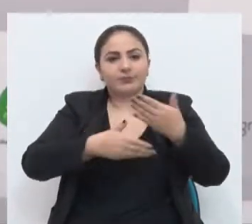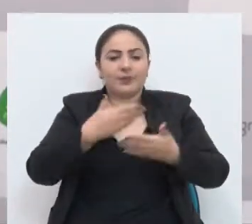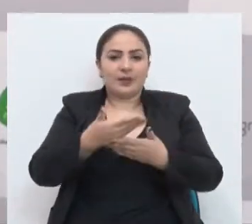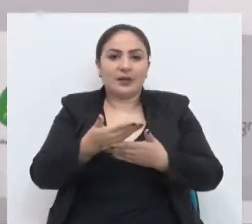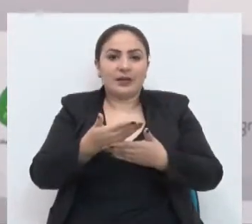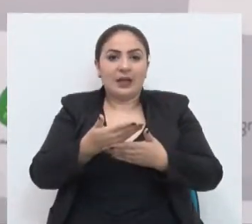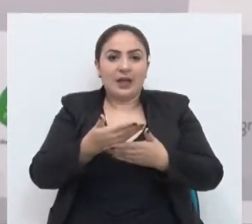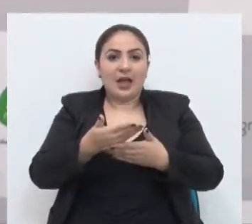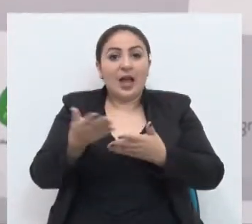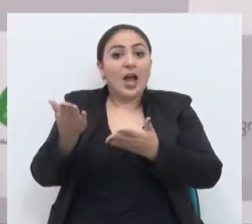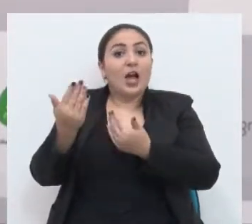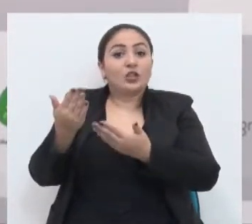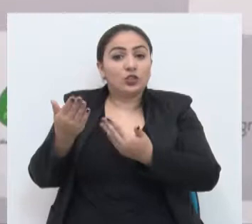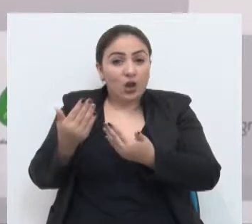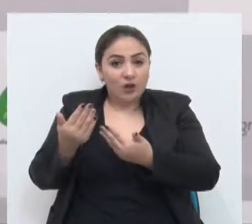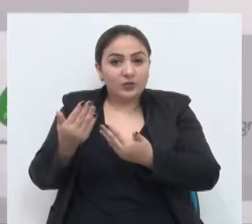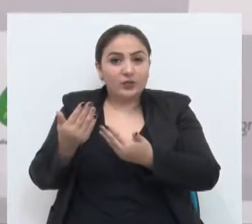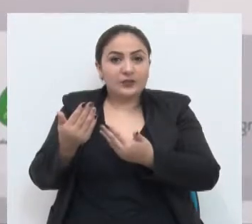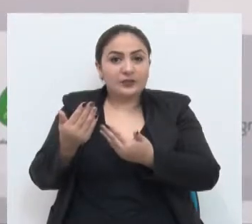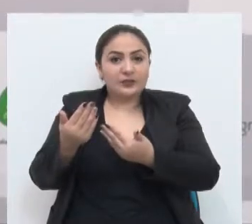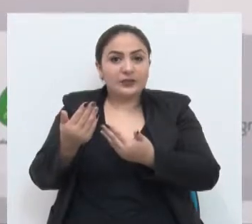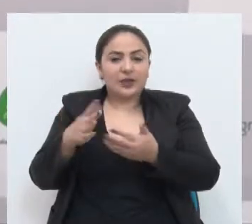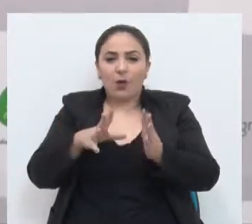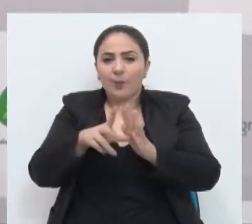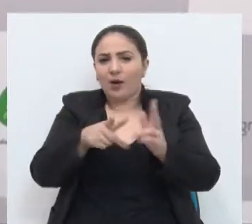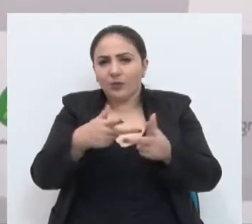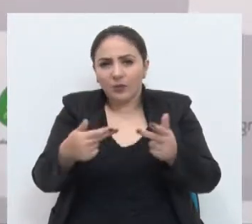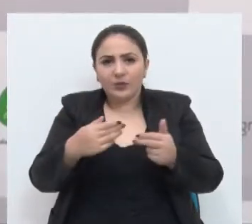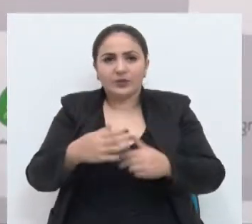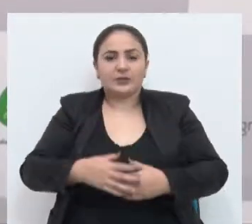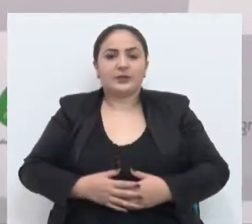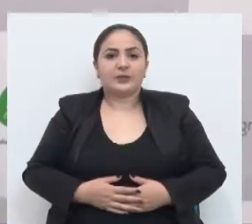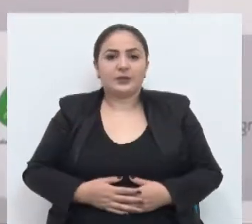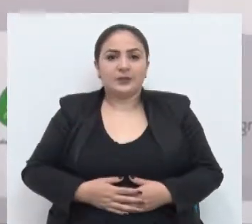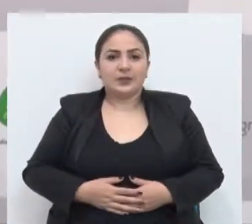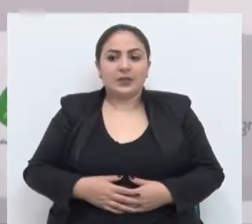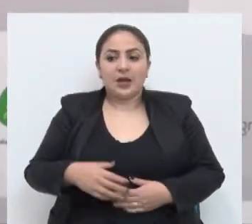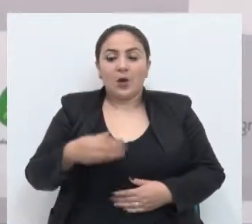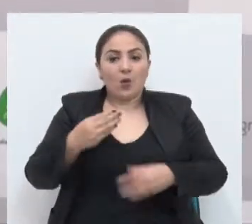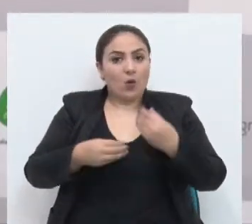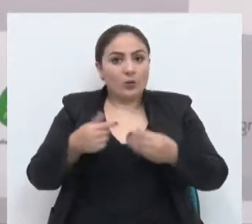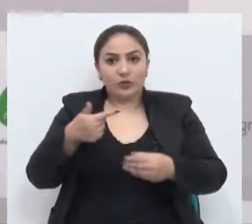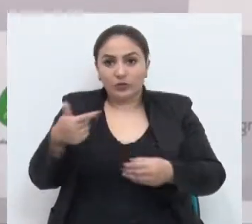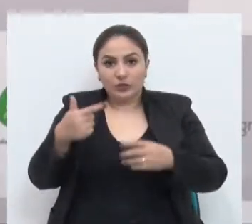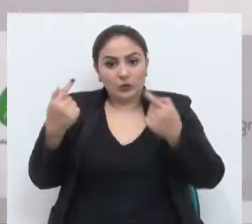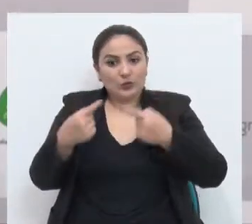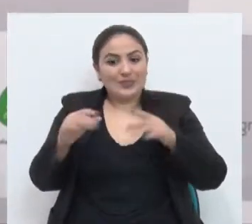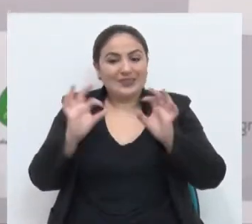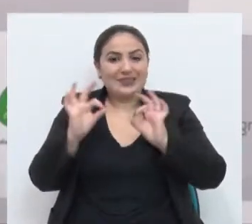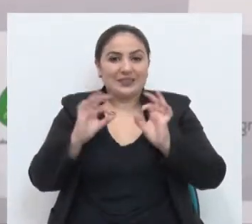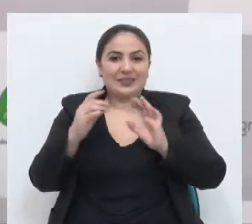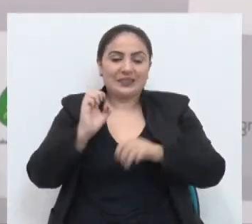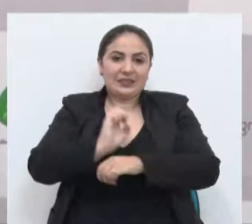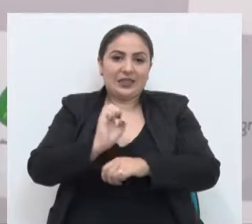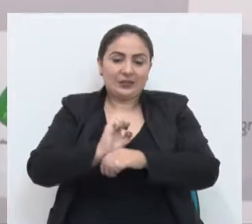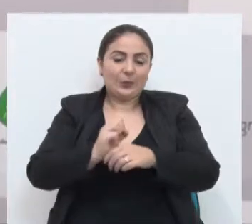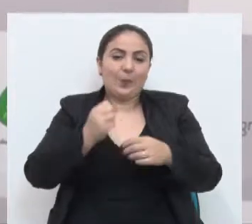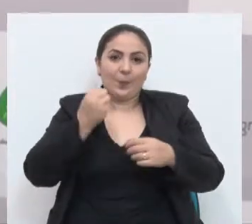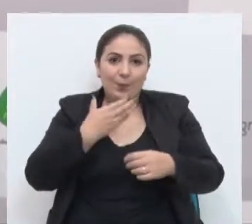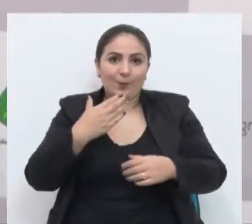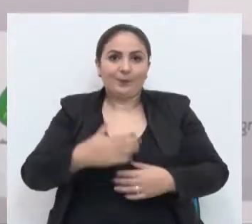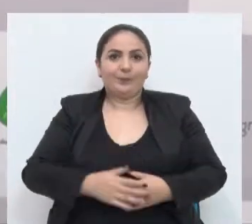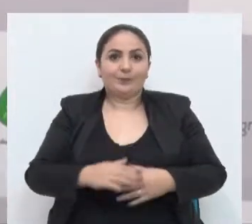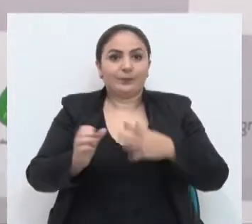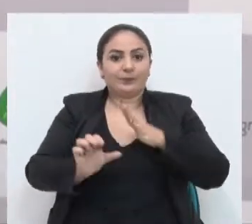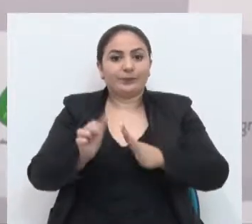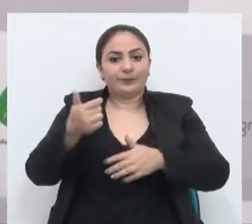atendimento chamado menor infrator, que não havia ainda estrutura do Estado, né? Enfim,